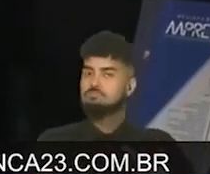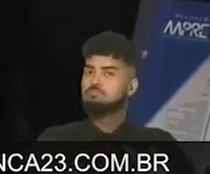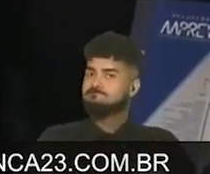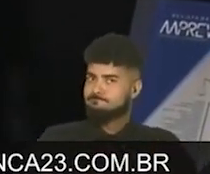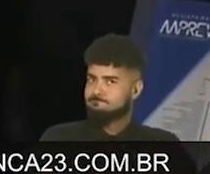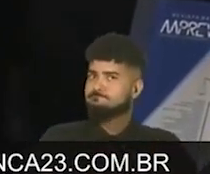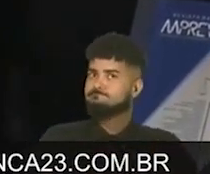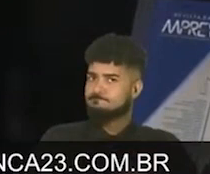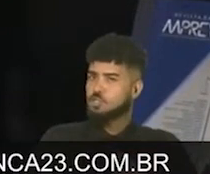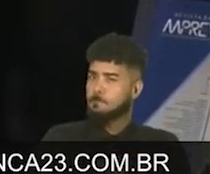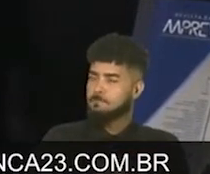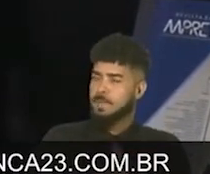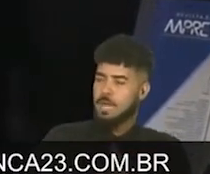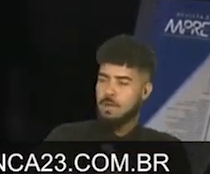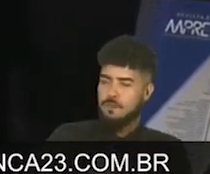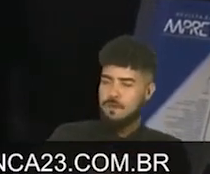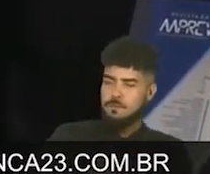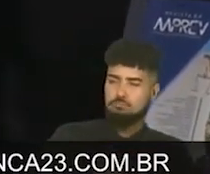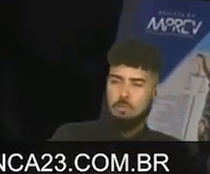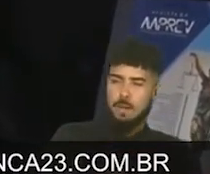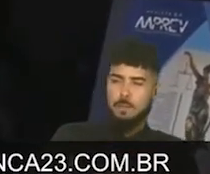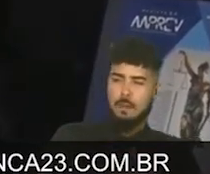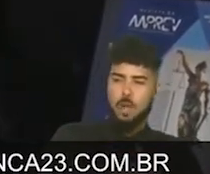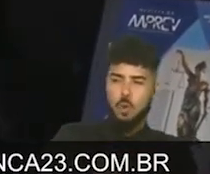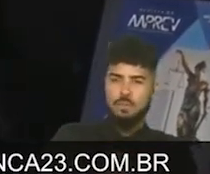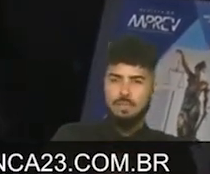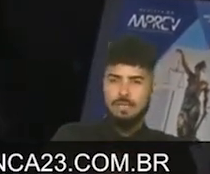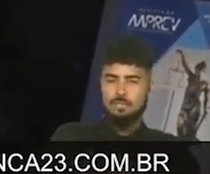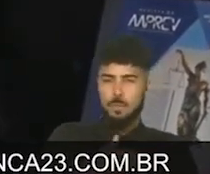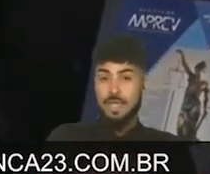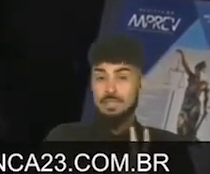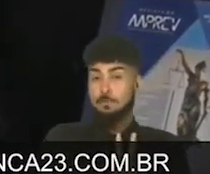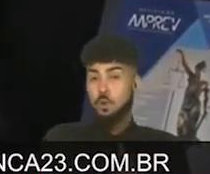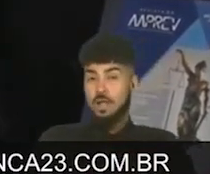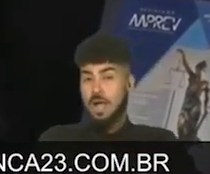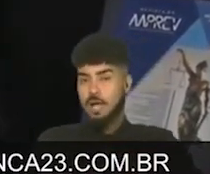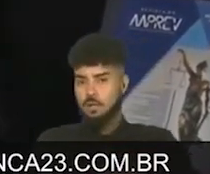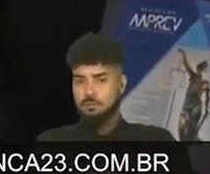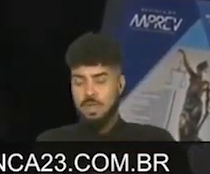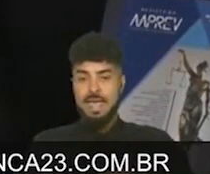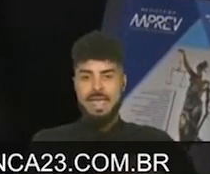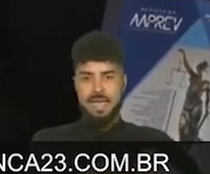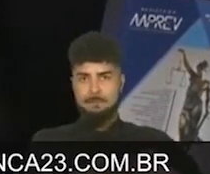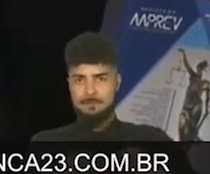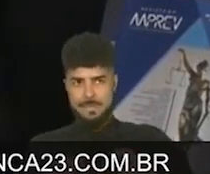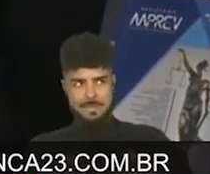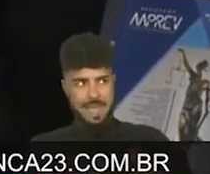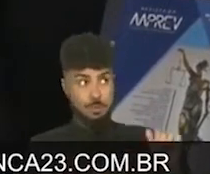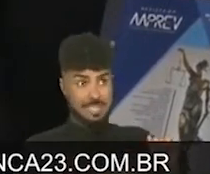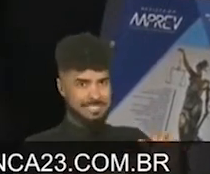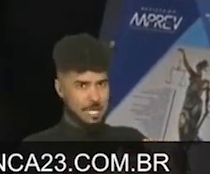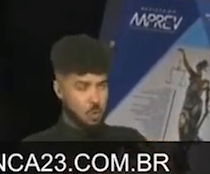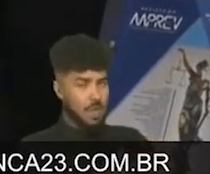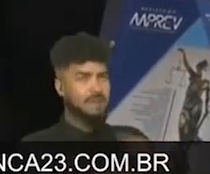grande no crescimento de contratações. As empresas de trabalho temporário, a associação delas, estima que serão